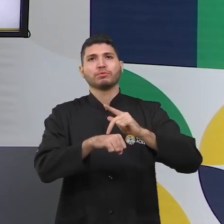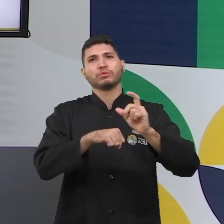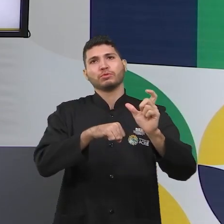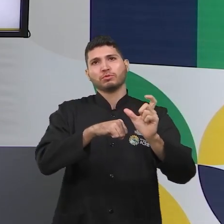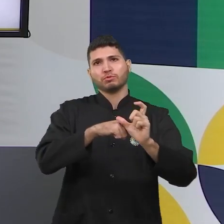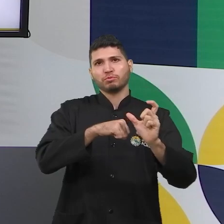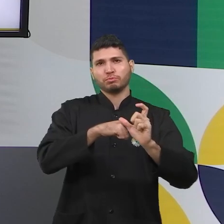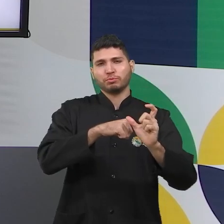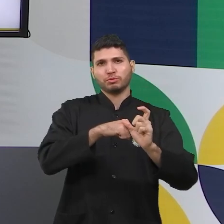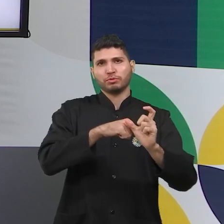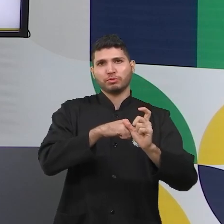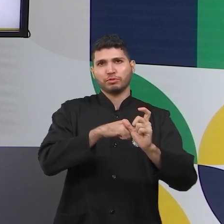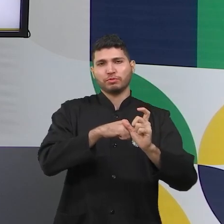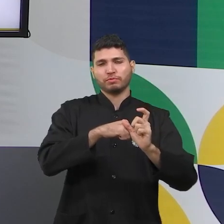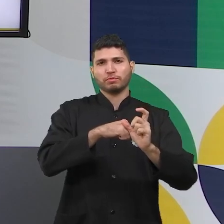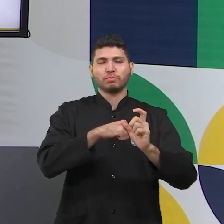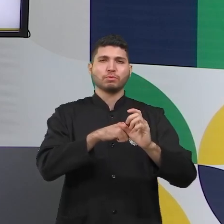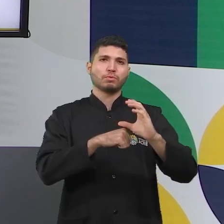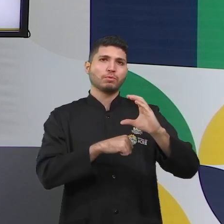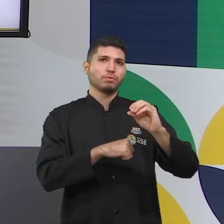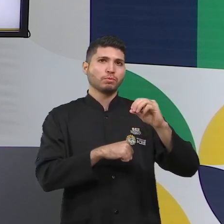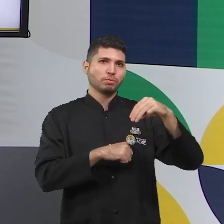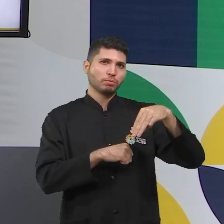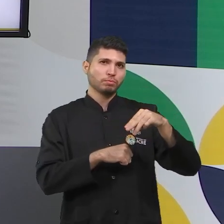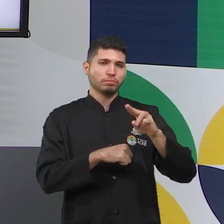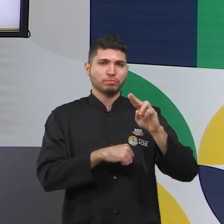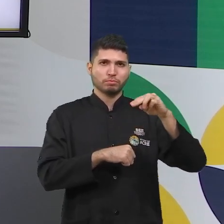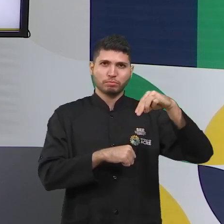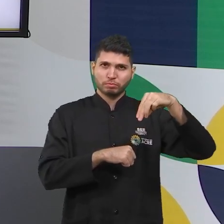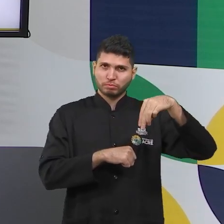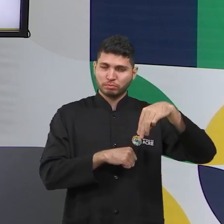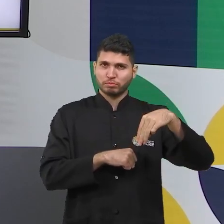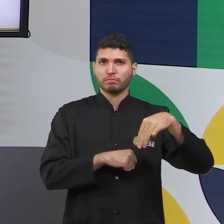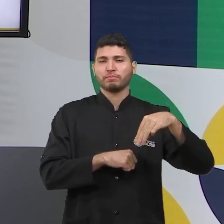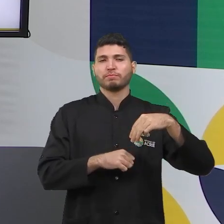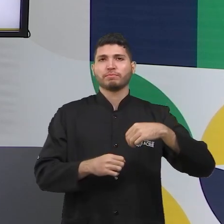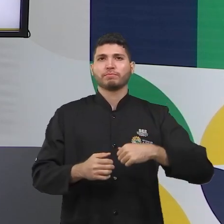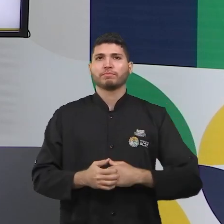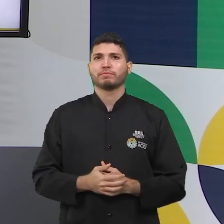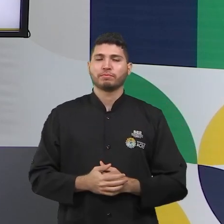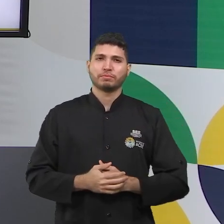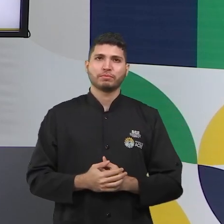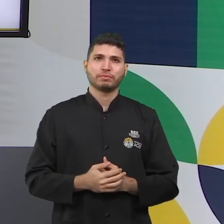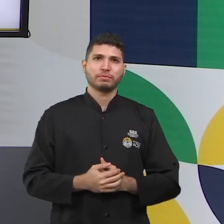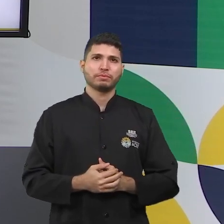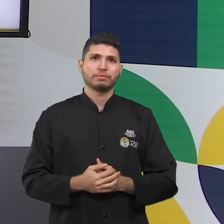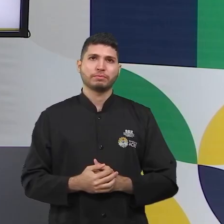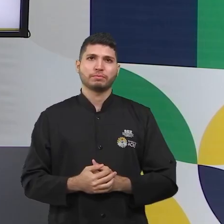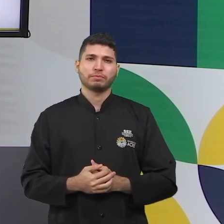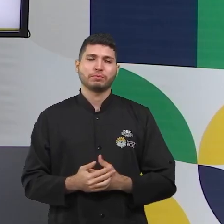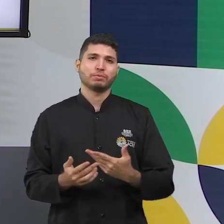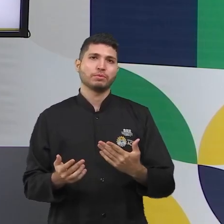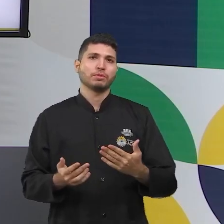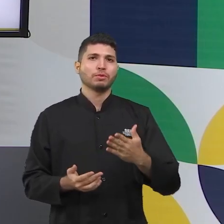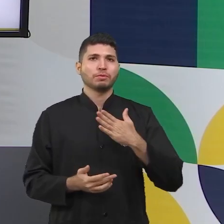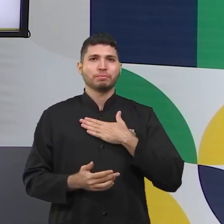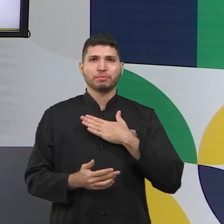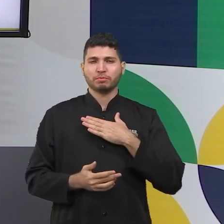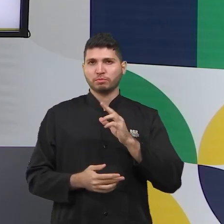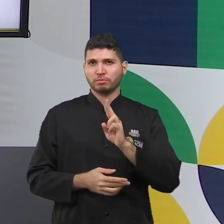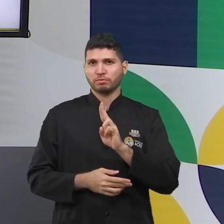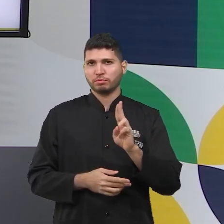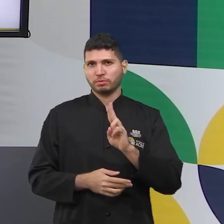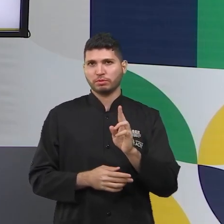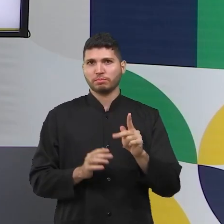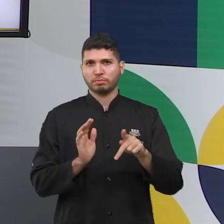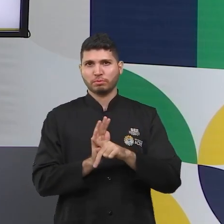a Irlanda é específico, é um país específico. Então, por isso que se diz que é próprio, assim como o meu nome. O nome da gente é